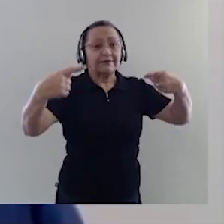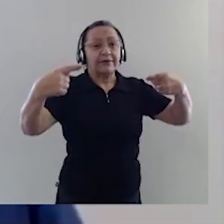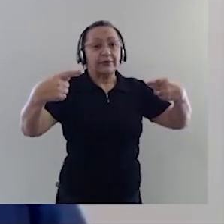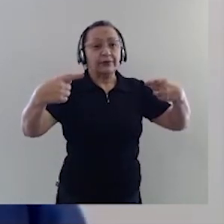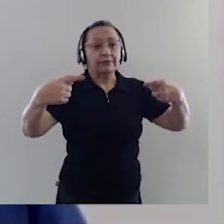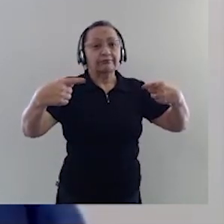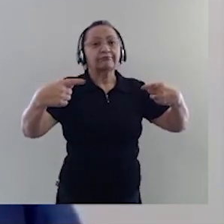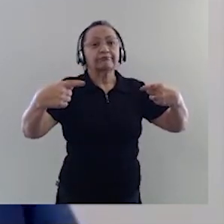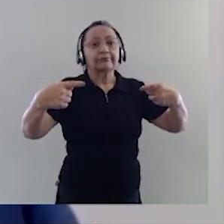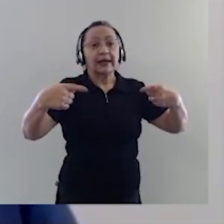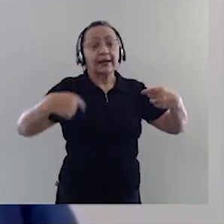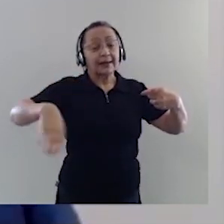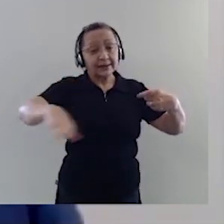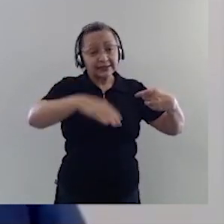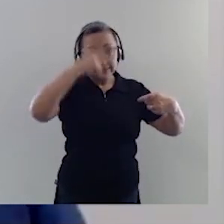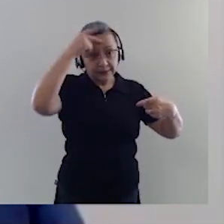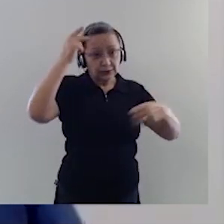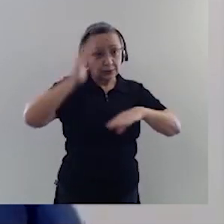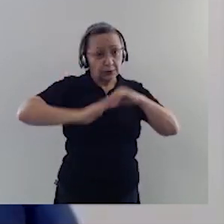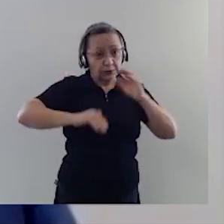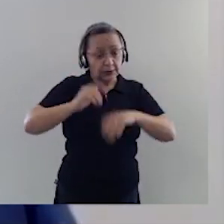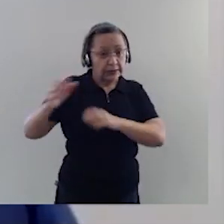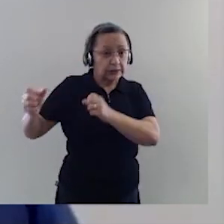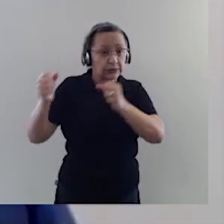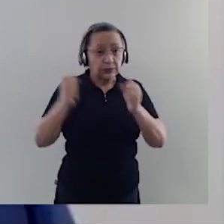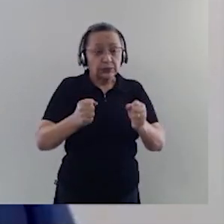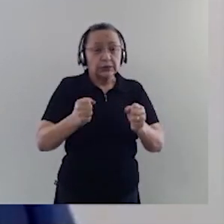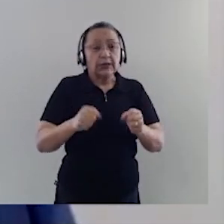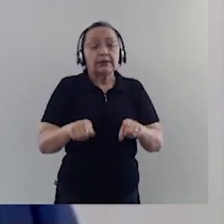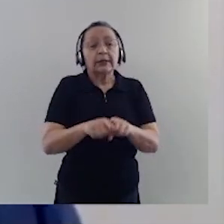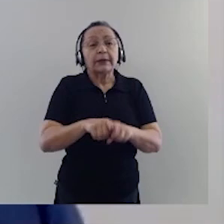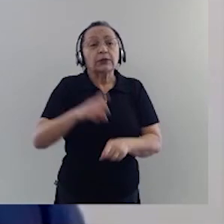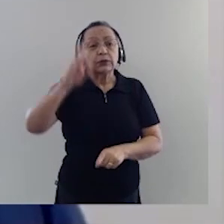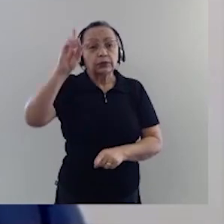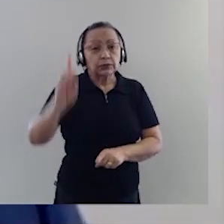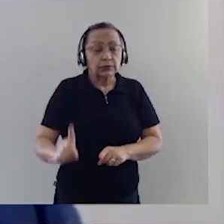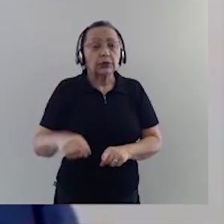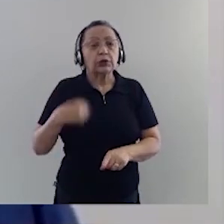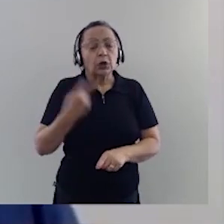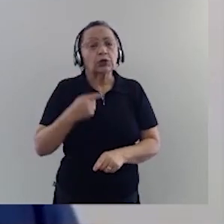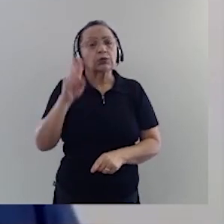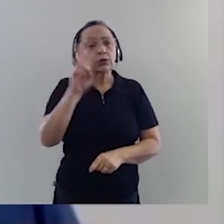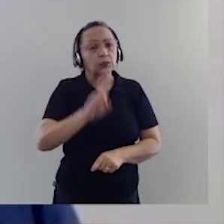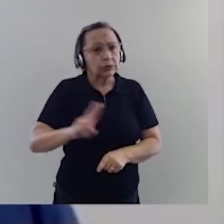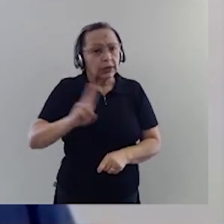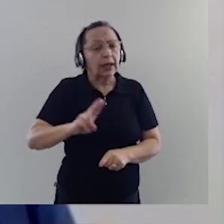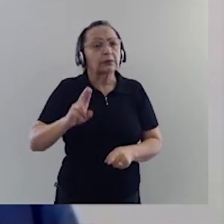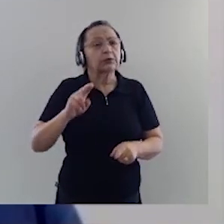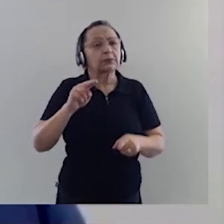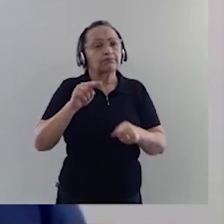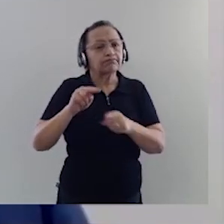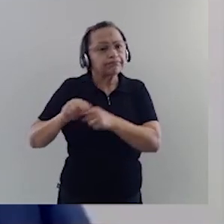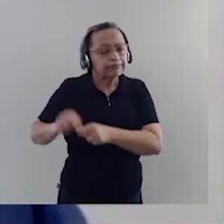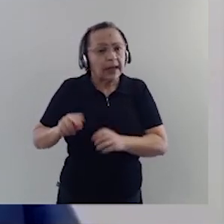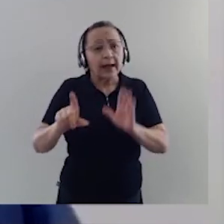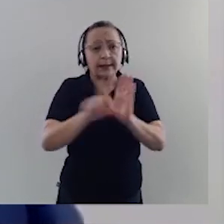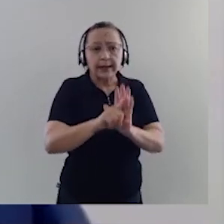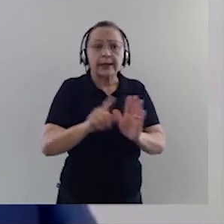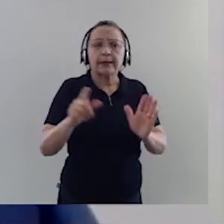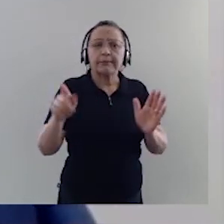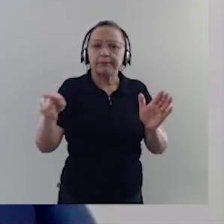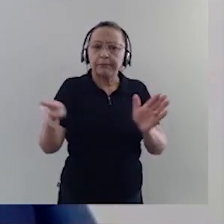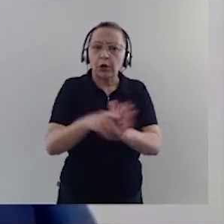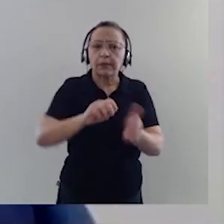dos operadores do direito, do Poder Judiciário, nós aplicarmos as soluções adequadas e